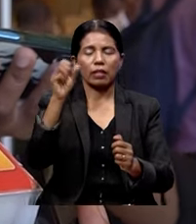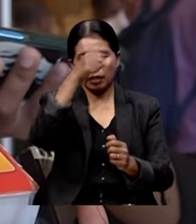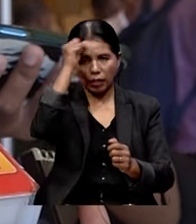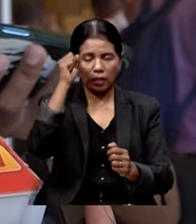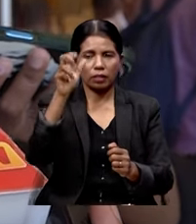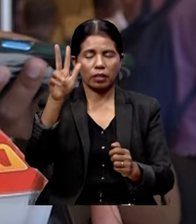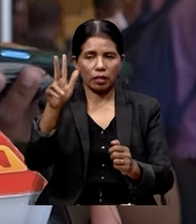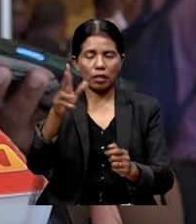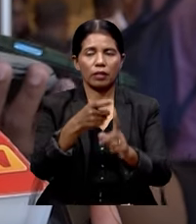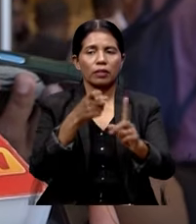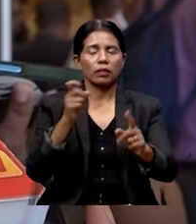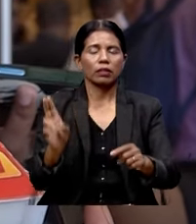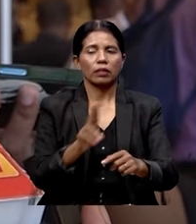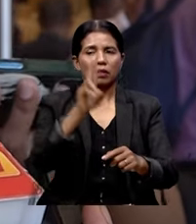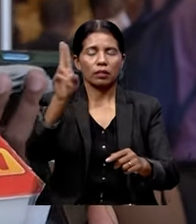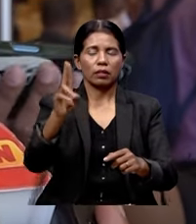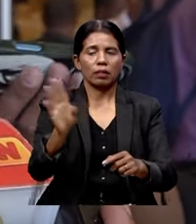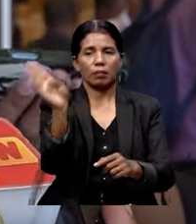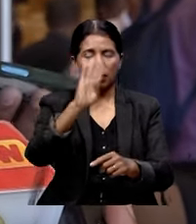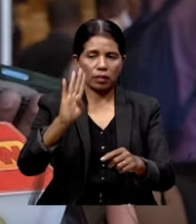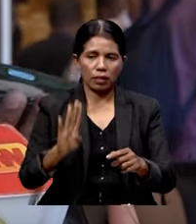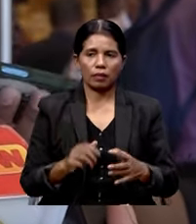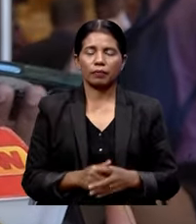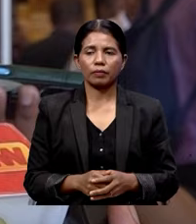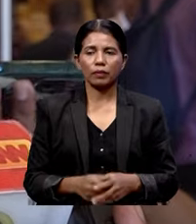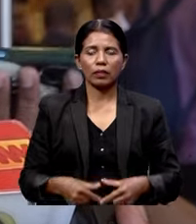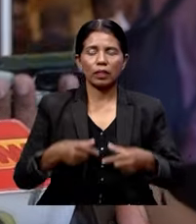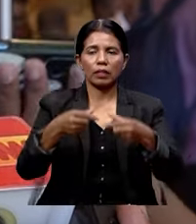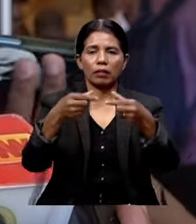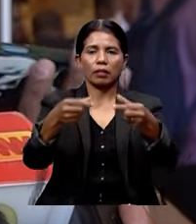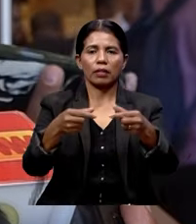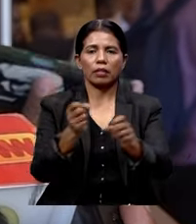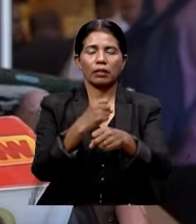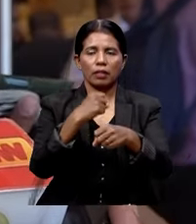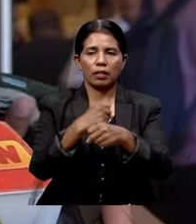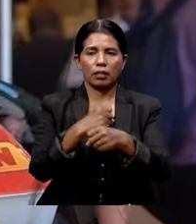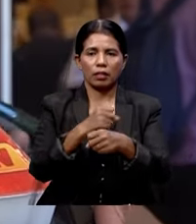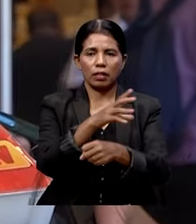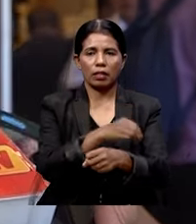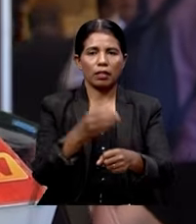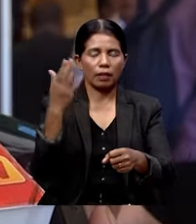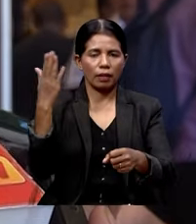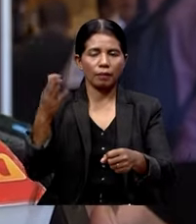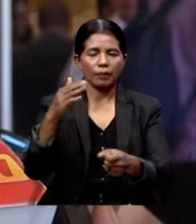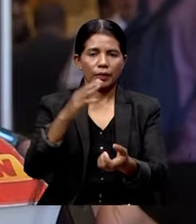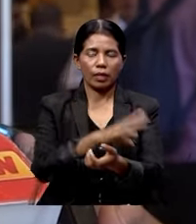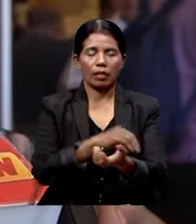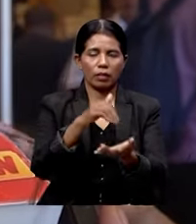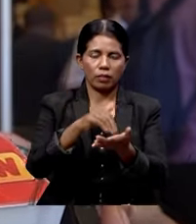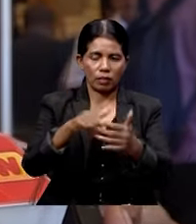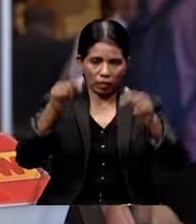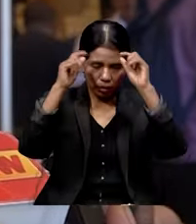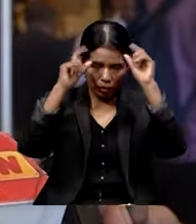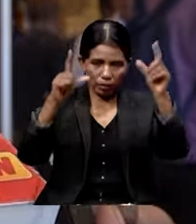Universidade de McKenzie, no MOS Santa Catarina, de Bemanga, fornece a launa de lecionação mistura e a Timor, no MOS